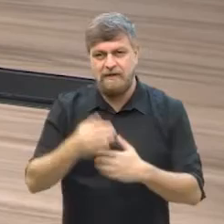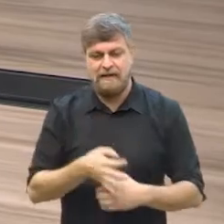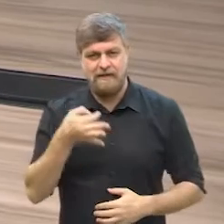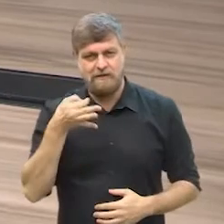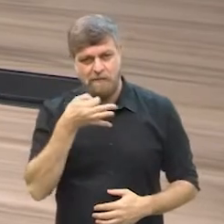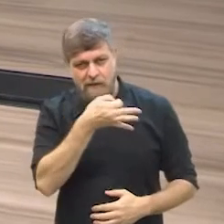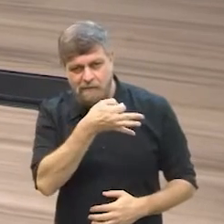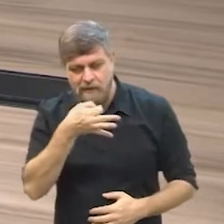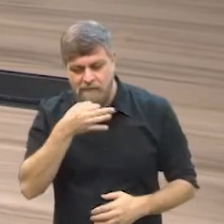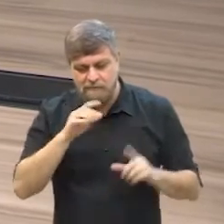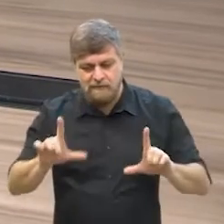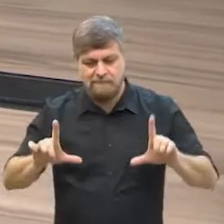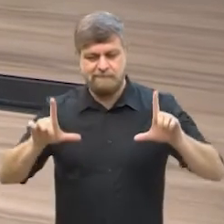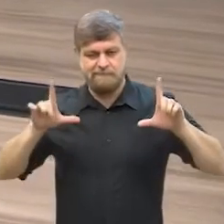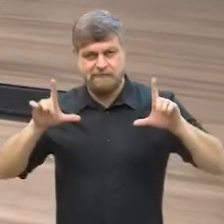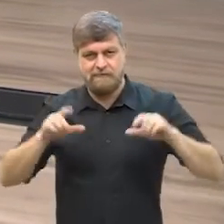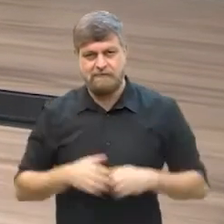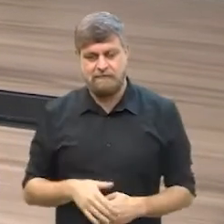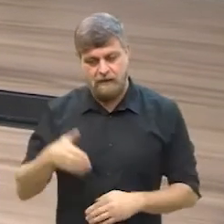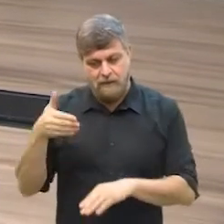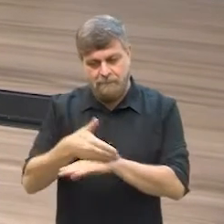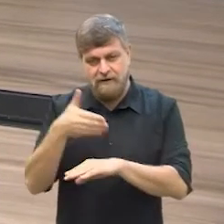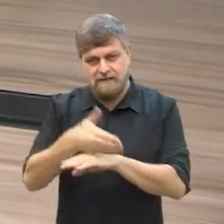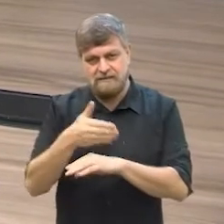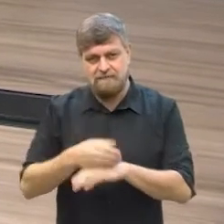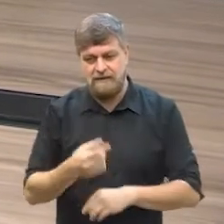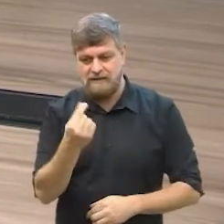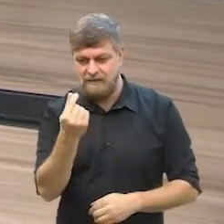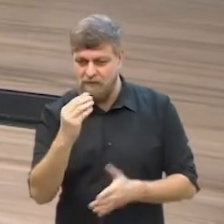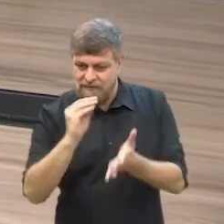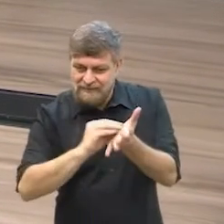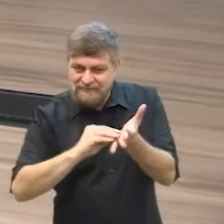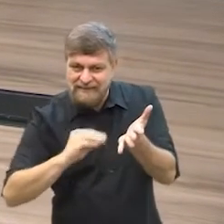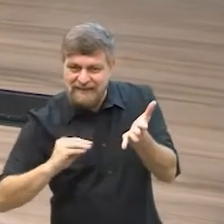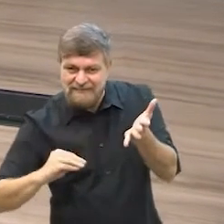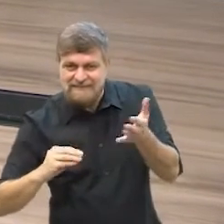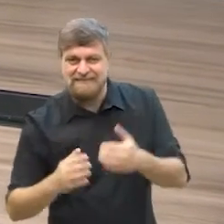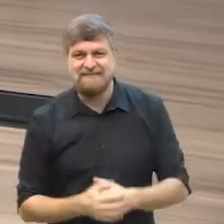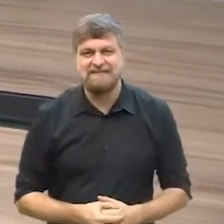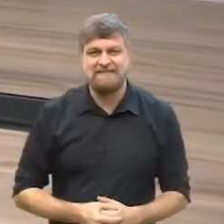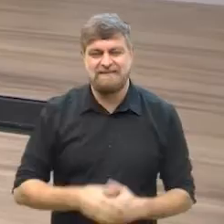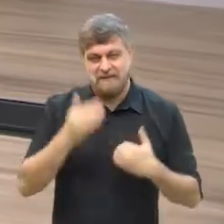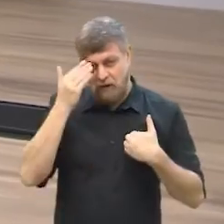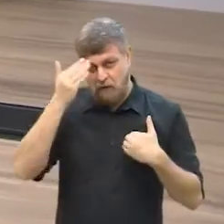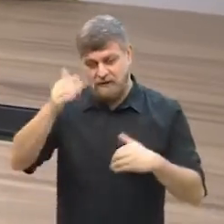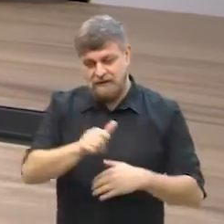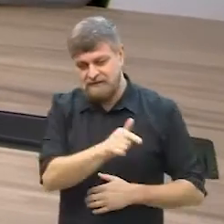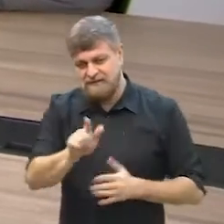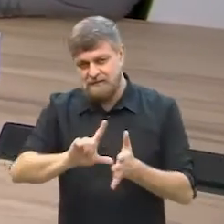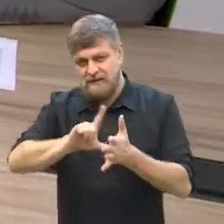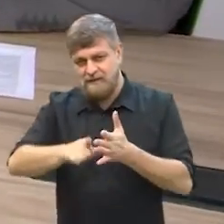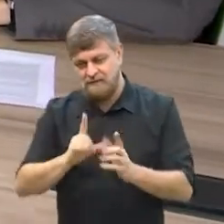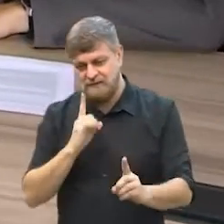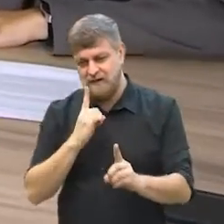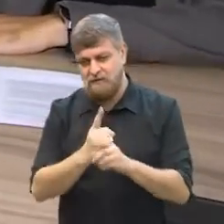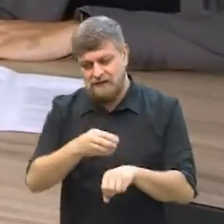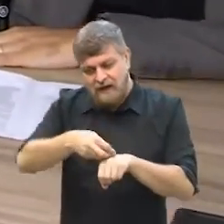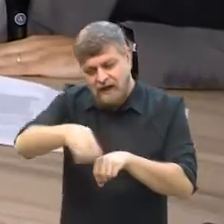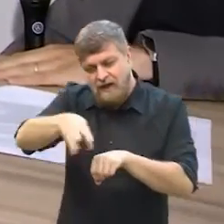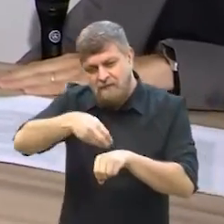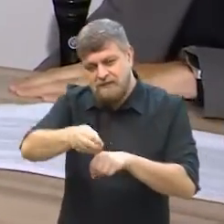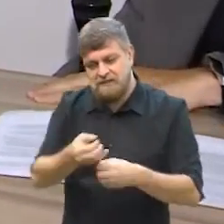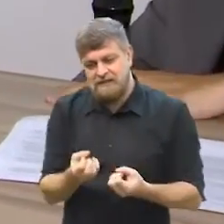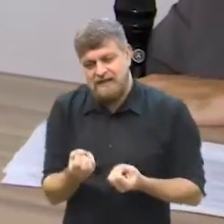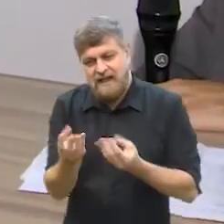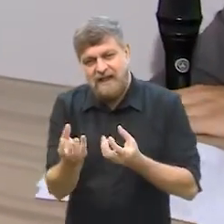obrigado por essa entrevista e essa participação aqui no quadro Na Ponta do Lápis. Obrigado. E na próxima semana a gente volta com mais